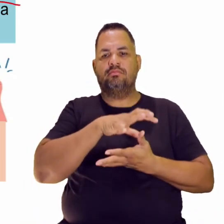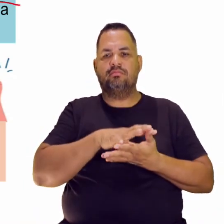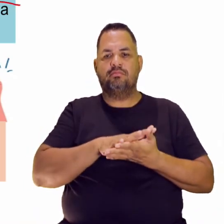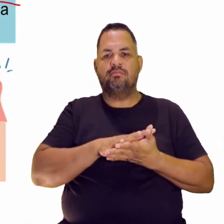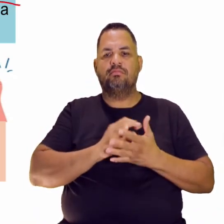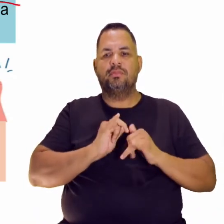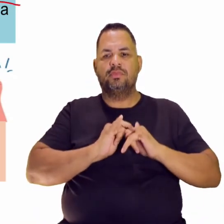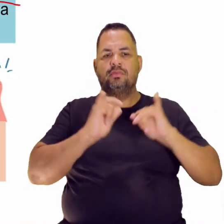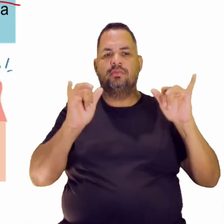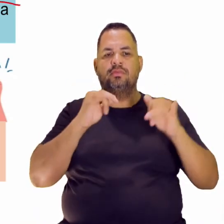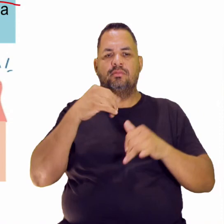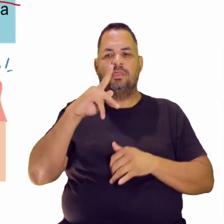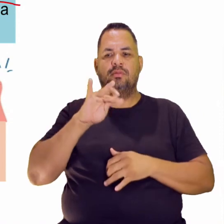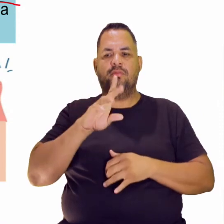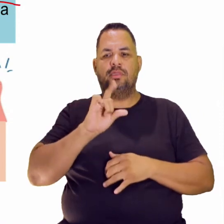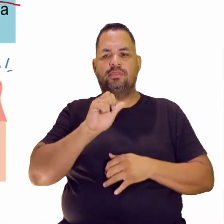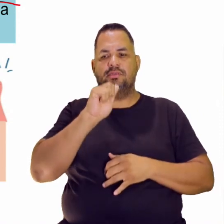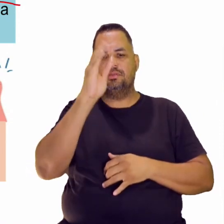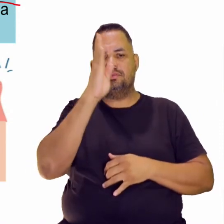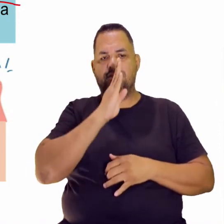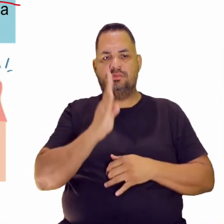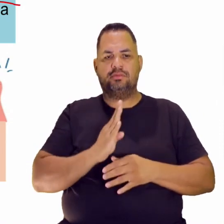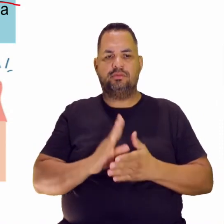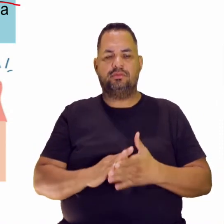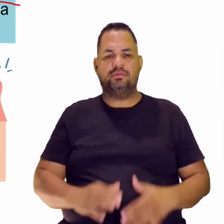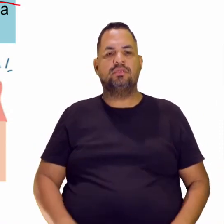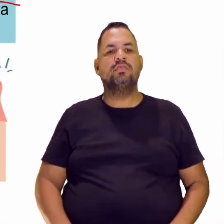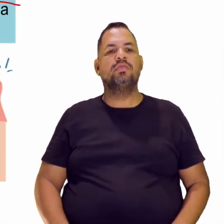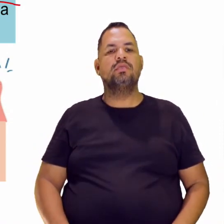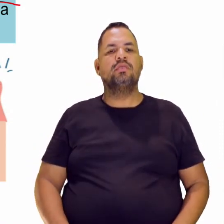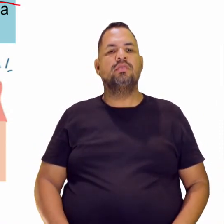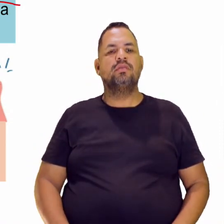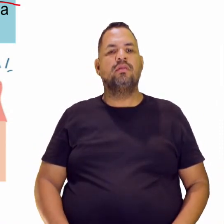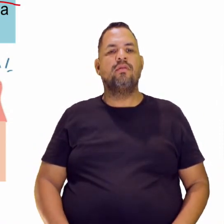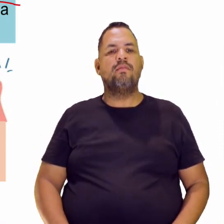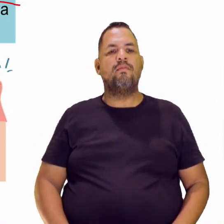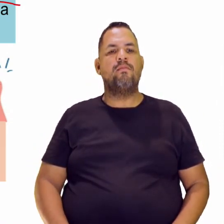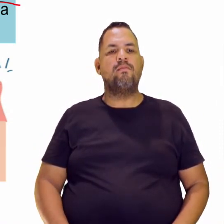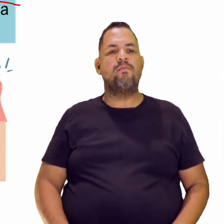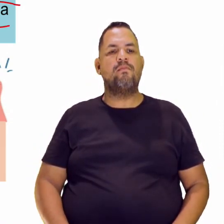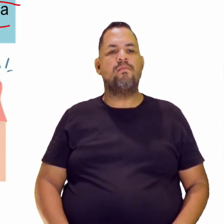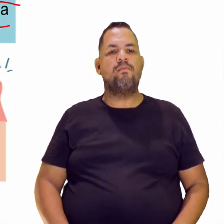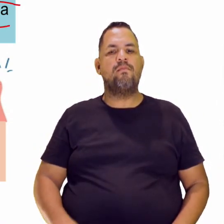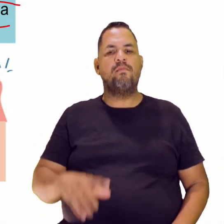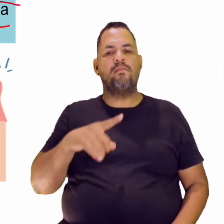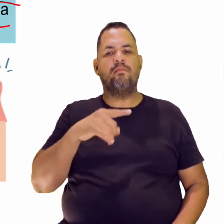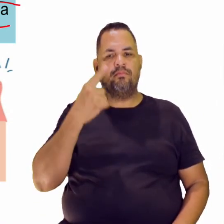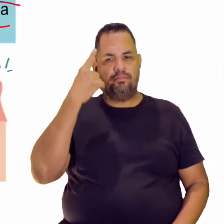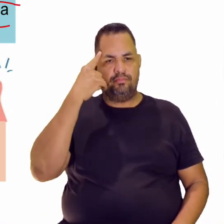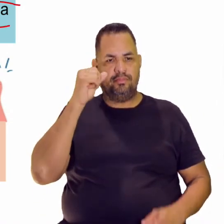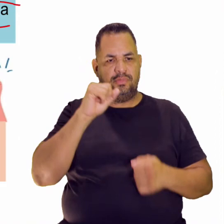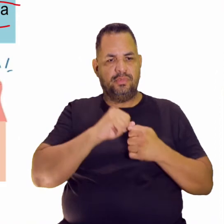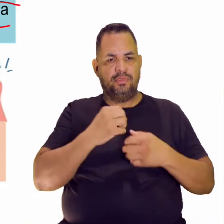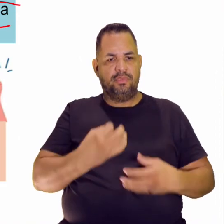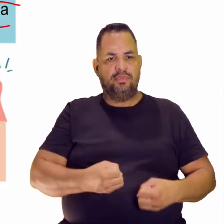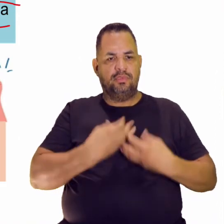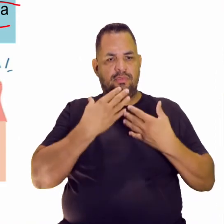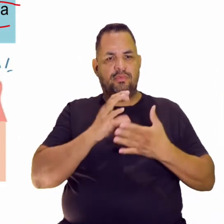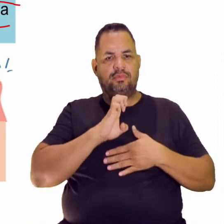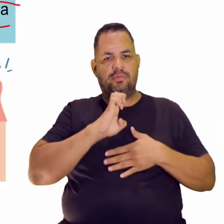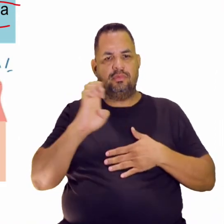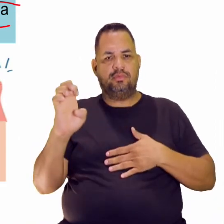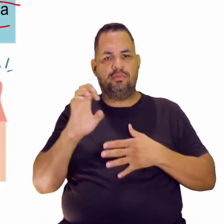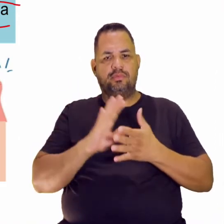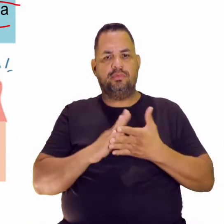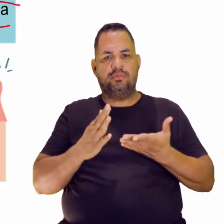ele que escreveu, né, o manifesto. Então, ele disse assim: pensei em fazer uma poesia de